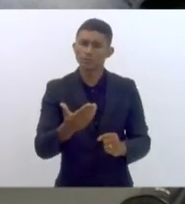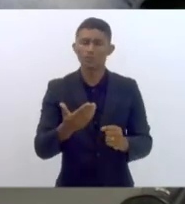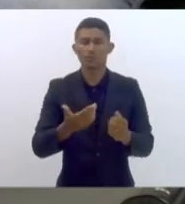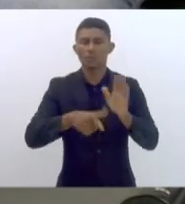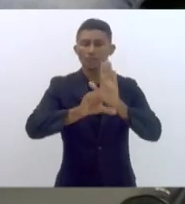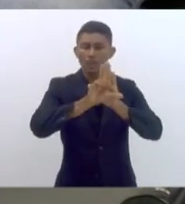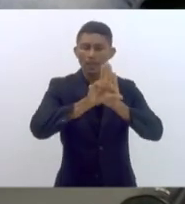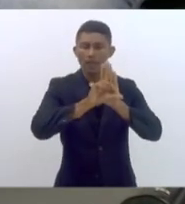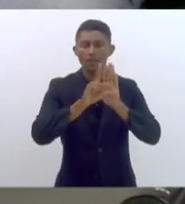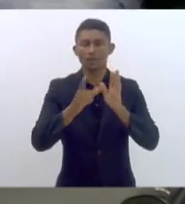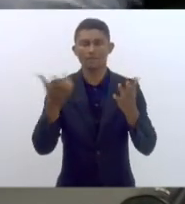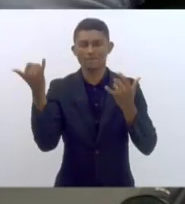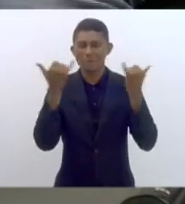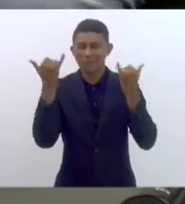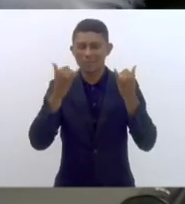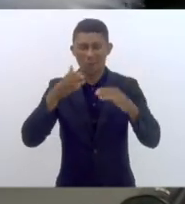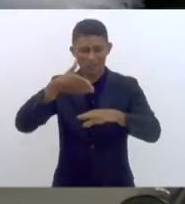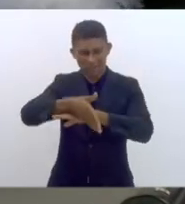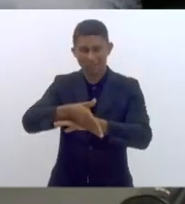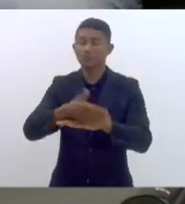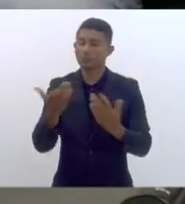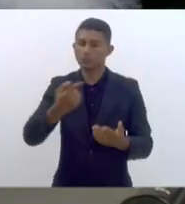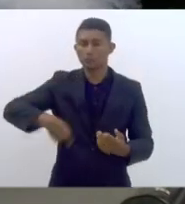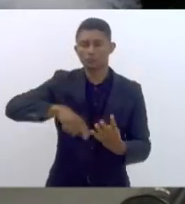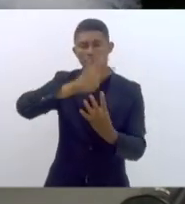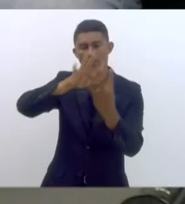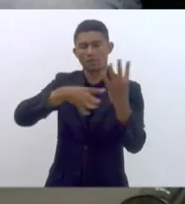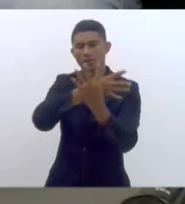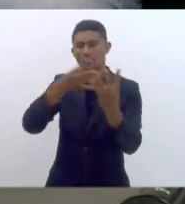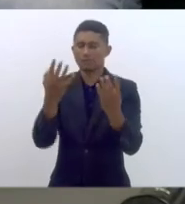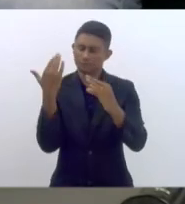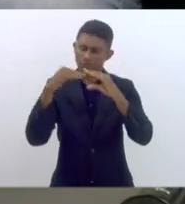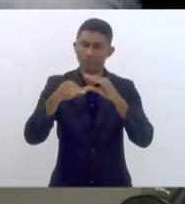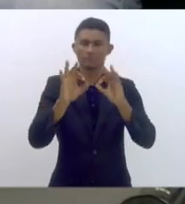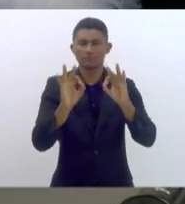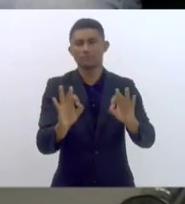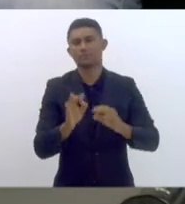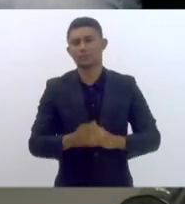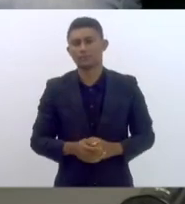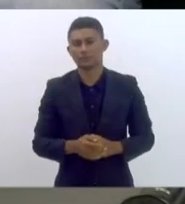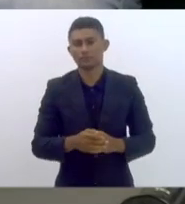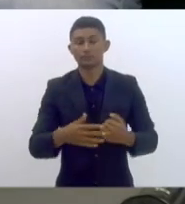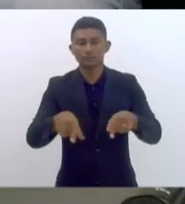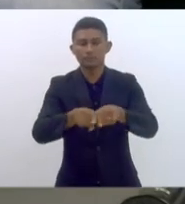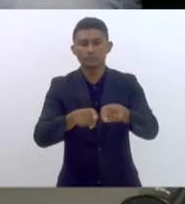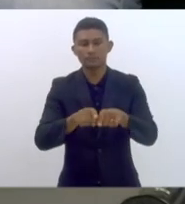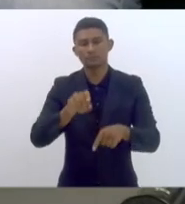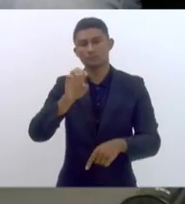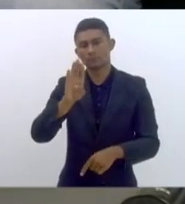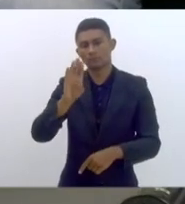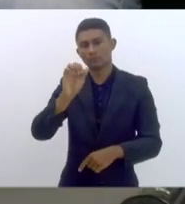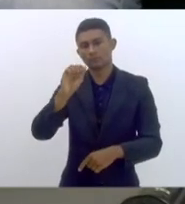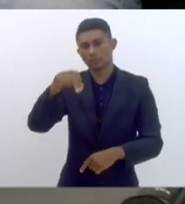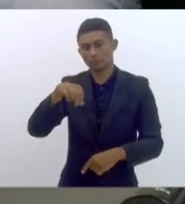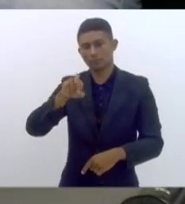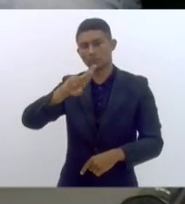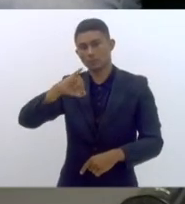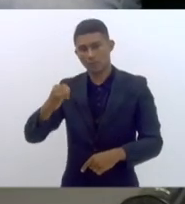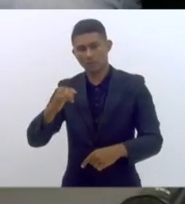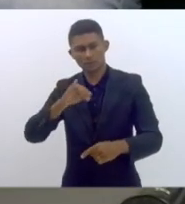que todas as planilhas serão disponibilizadas. Em relação à questão do Bacen Banerj comprado